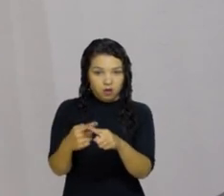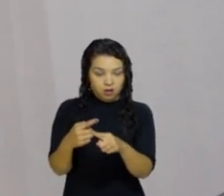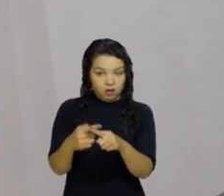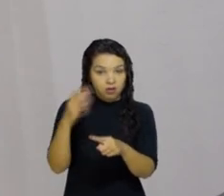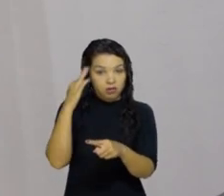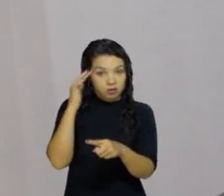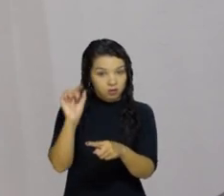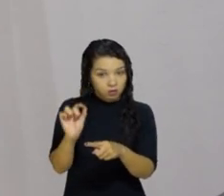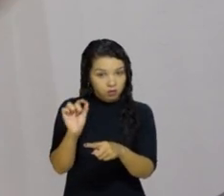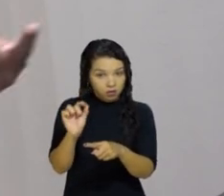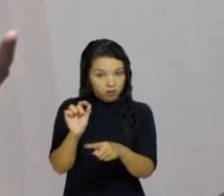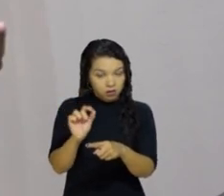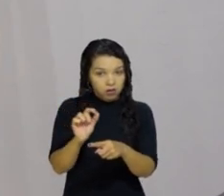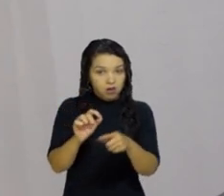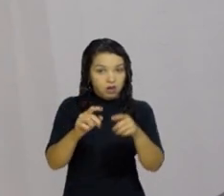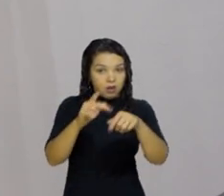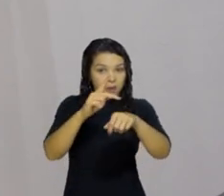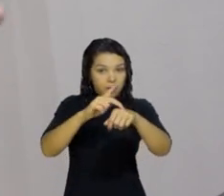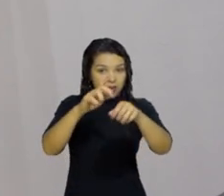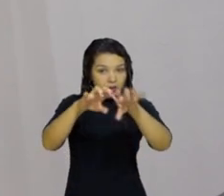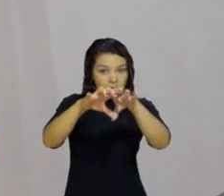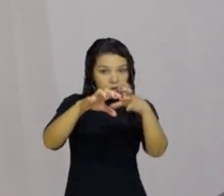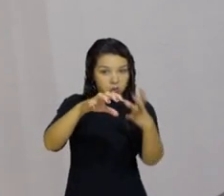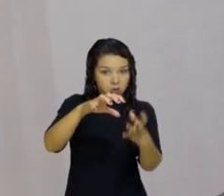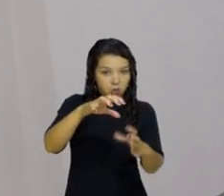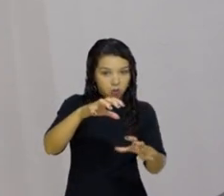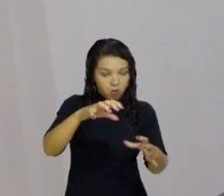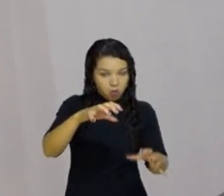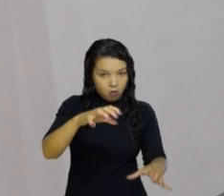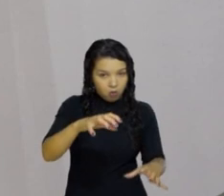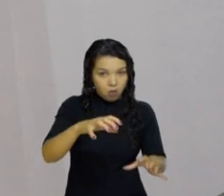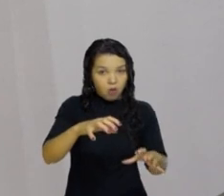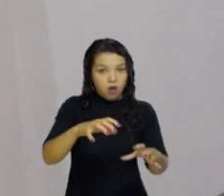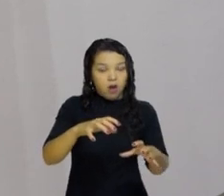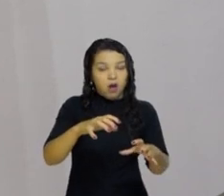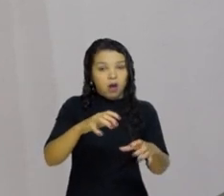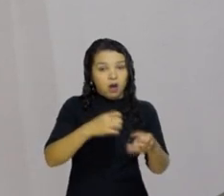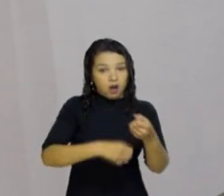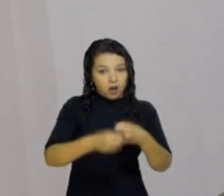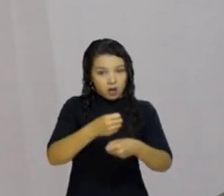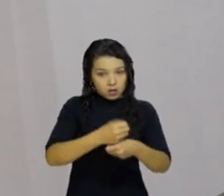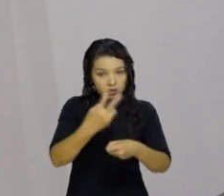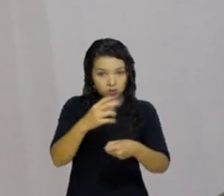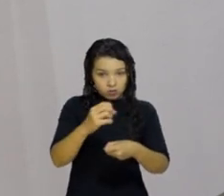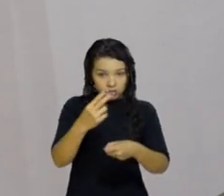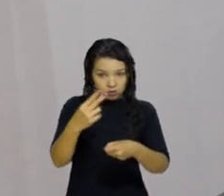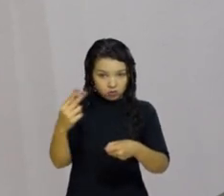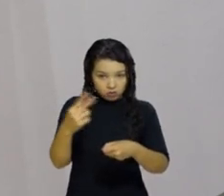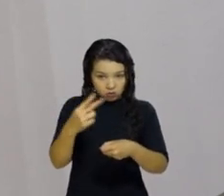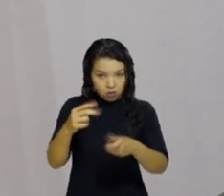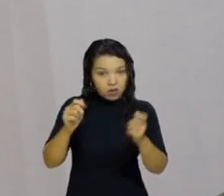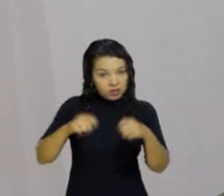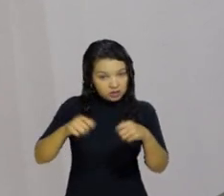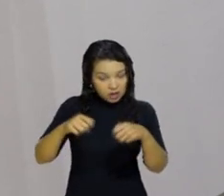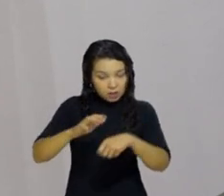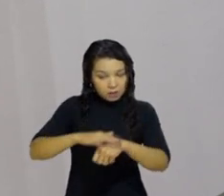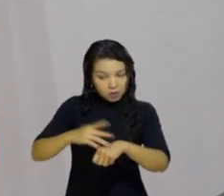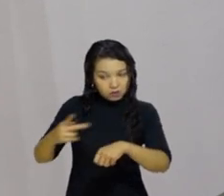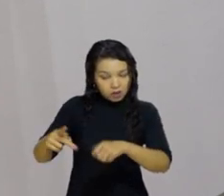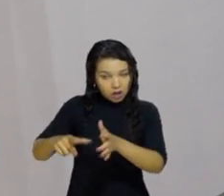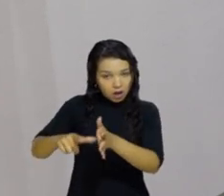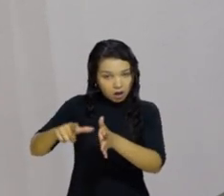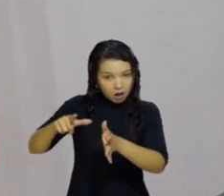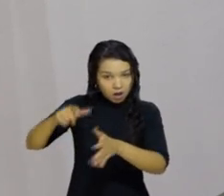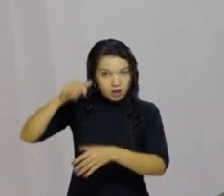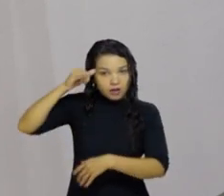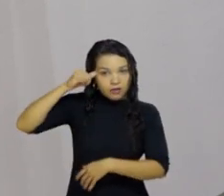ao final de 2022 poderia e deveria ter sido evitado pela autopista Litoral Sul. Assim,